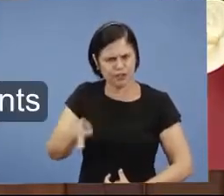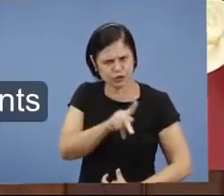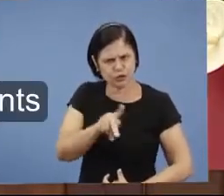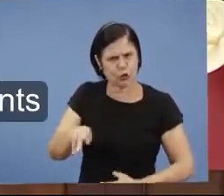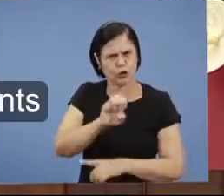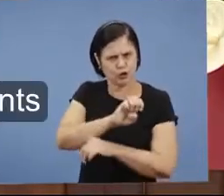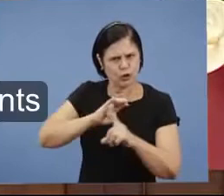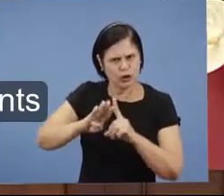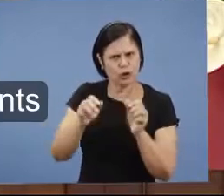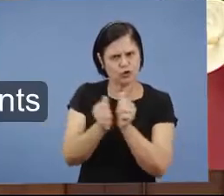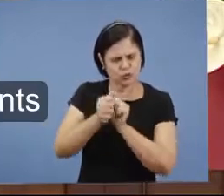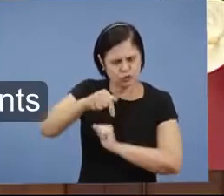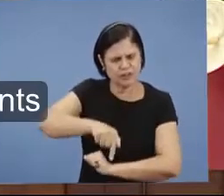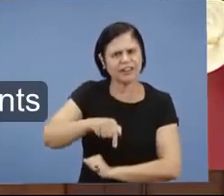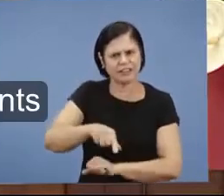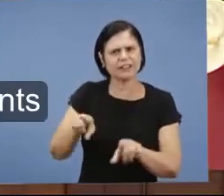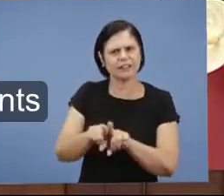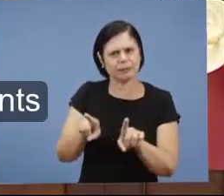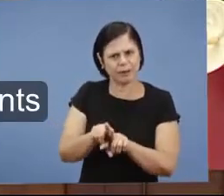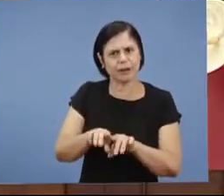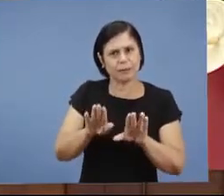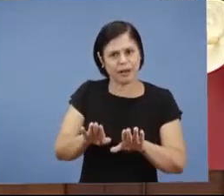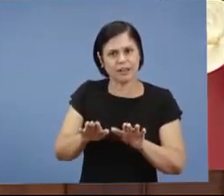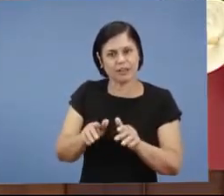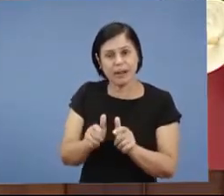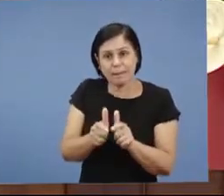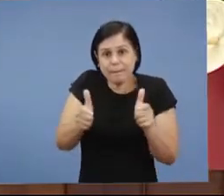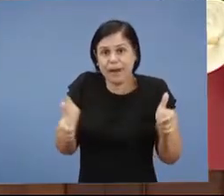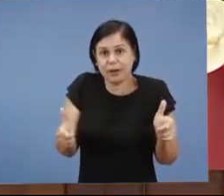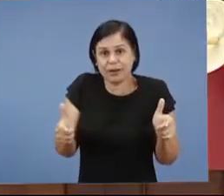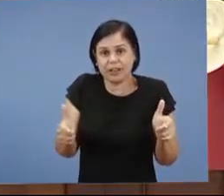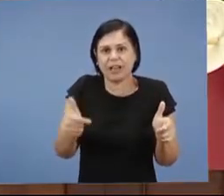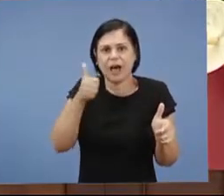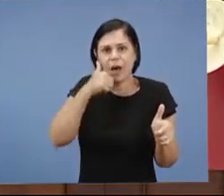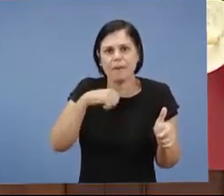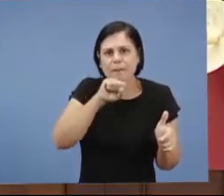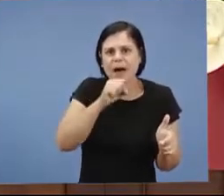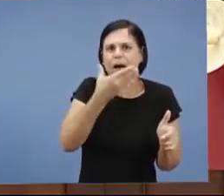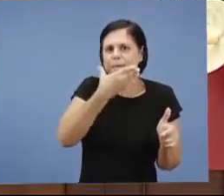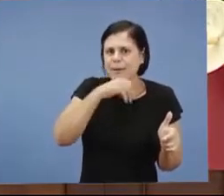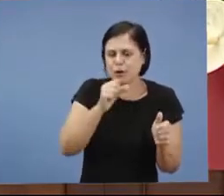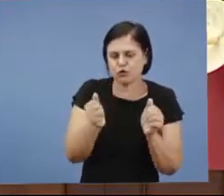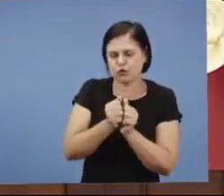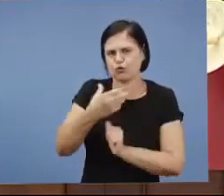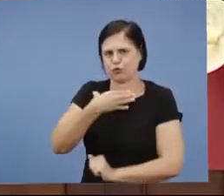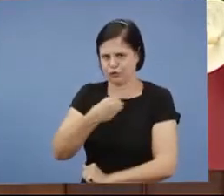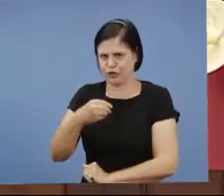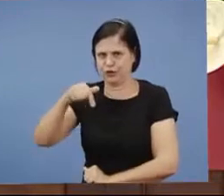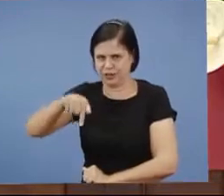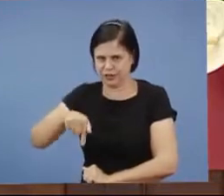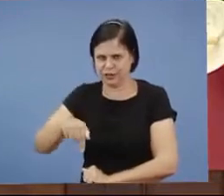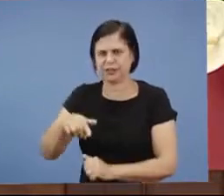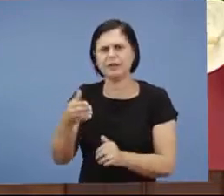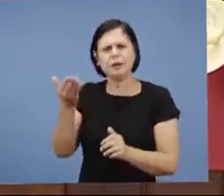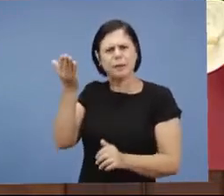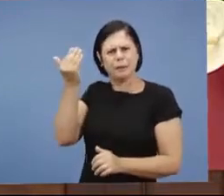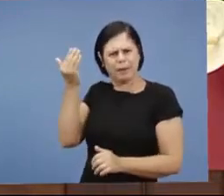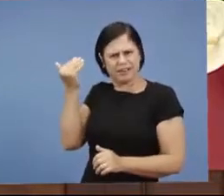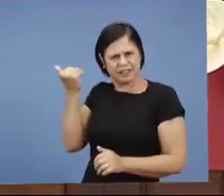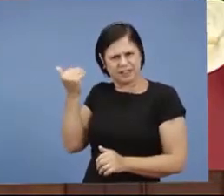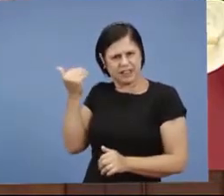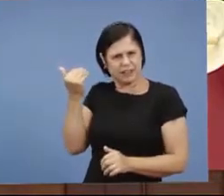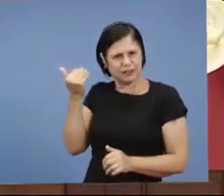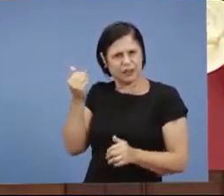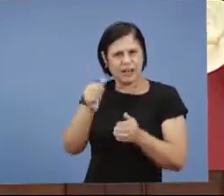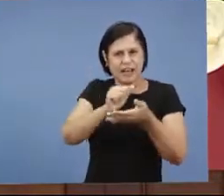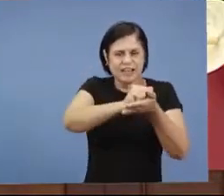dominical, mas na maioria nós temos aqui os pais com seus filhos. Então, quando você abriu a inscrição, você abriu para